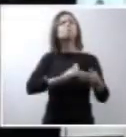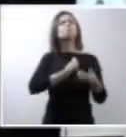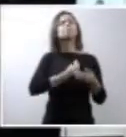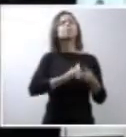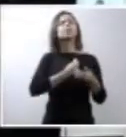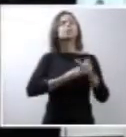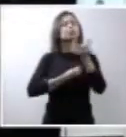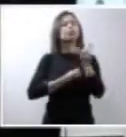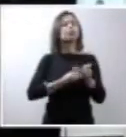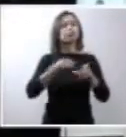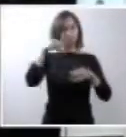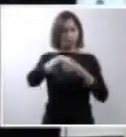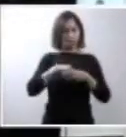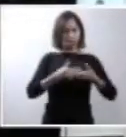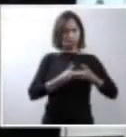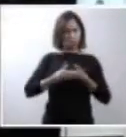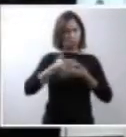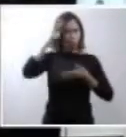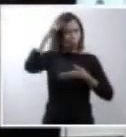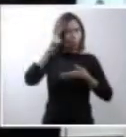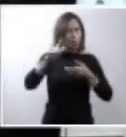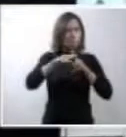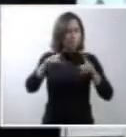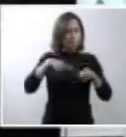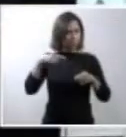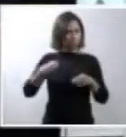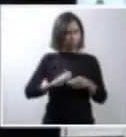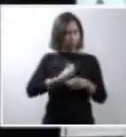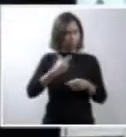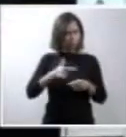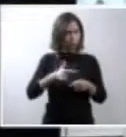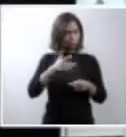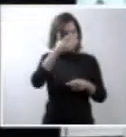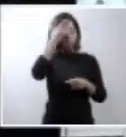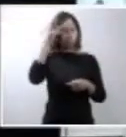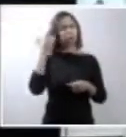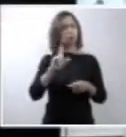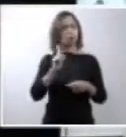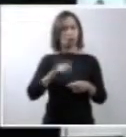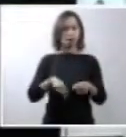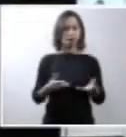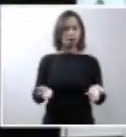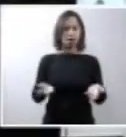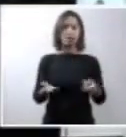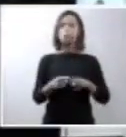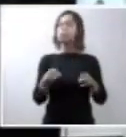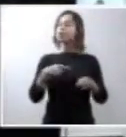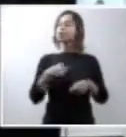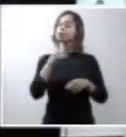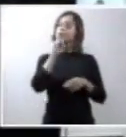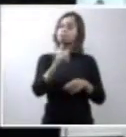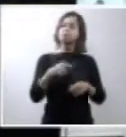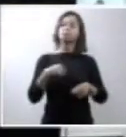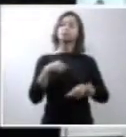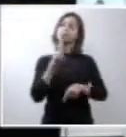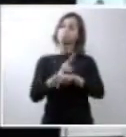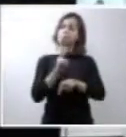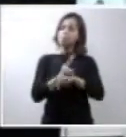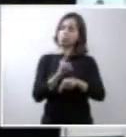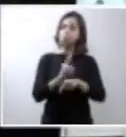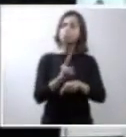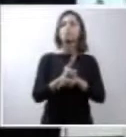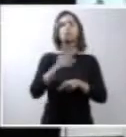e dizendo que ao médico cabe, como o senhor ministro colocou, cabe prevenir, cuidar